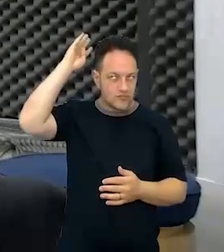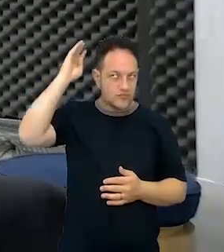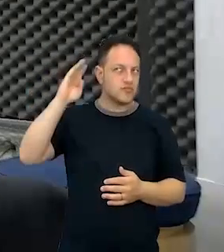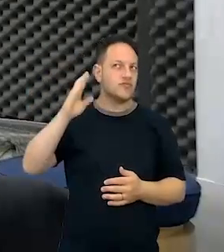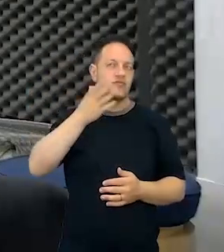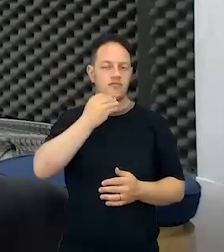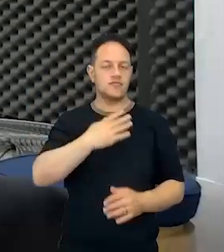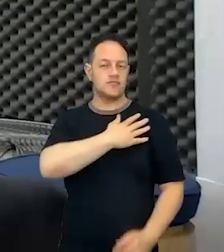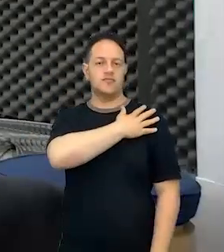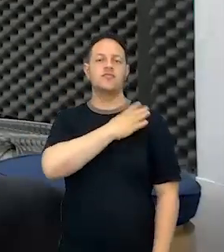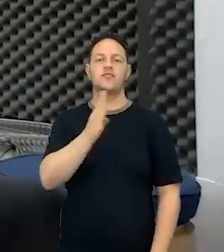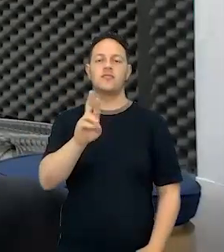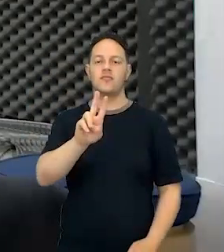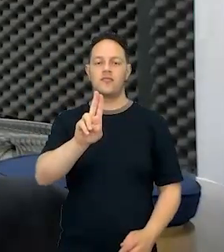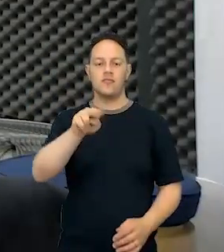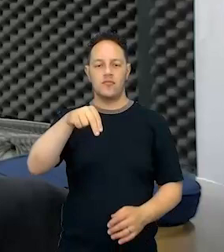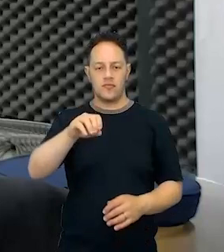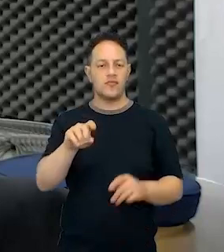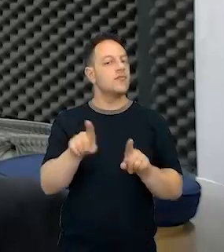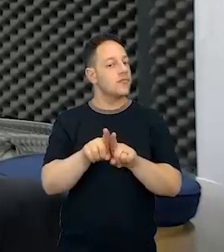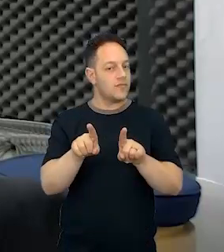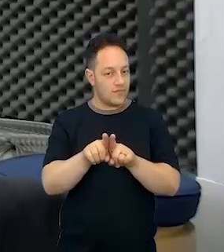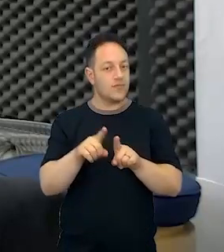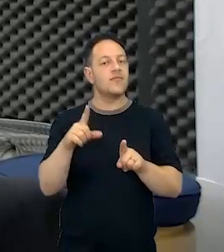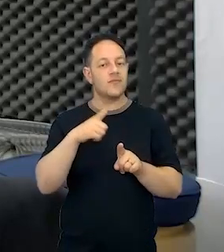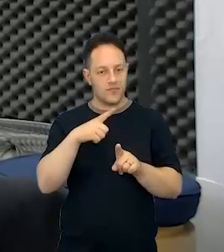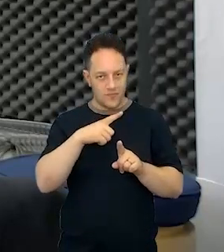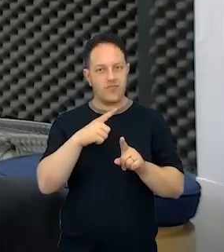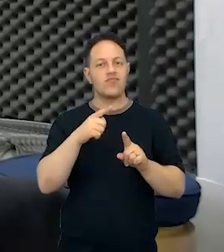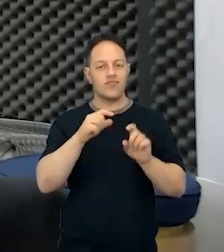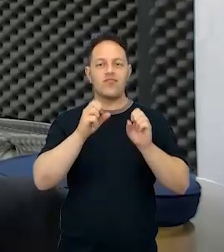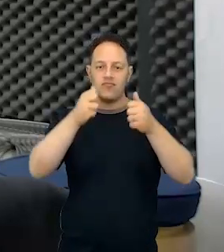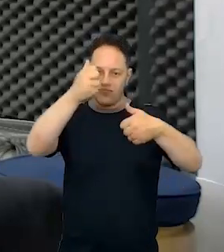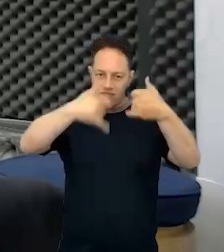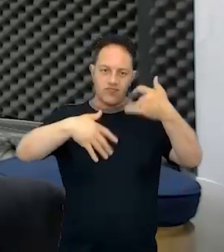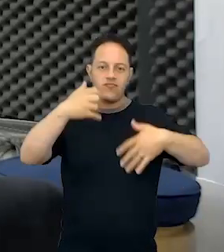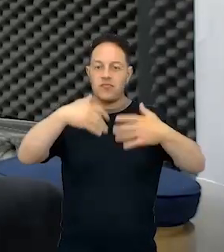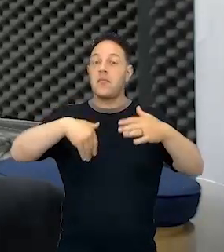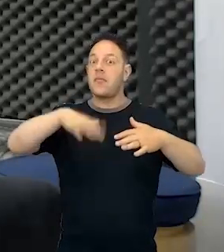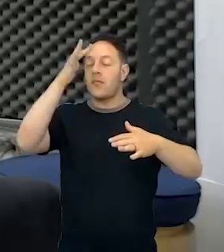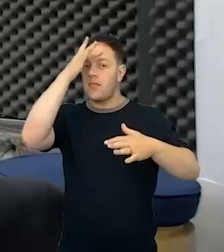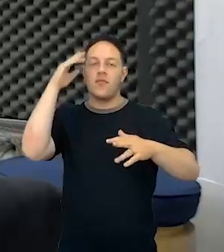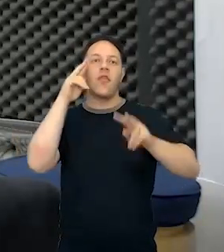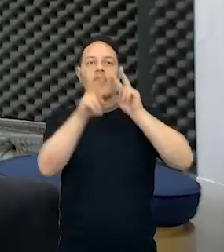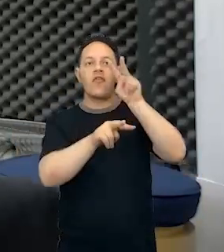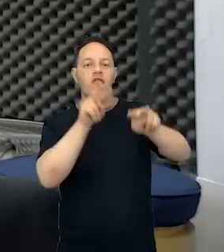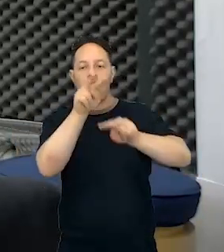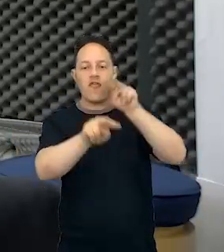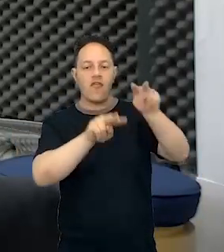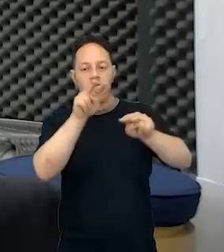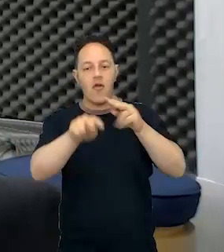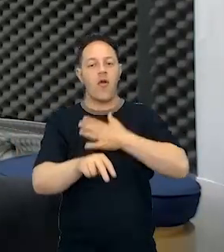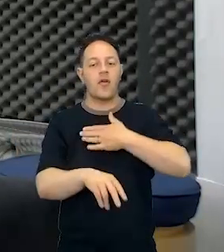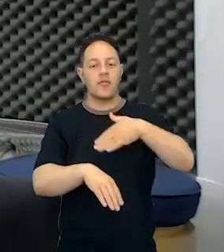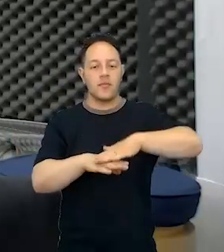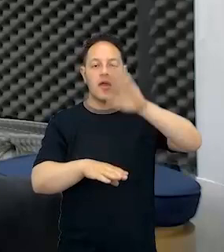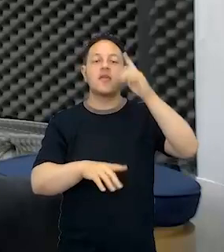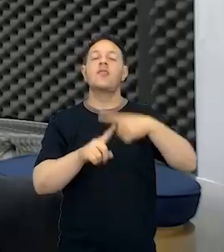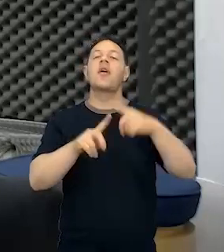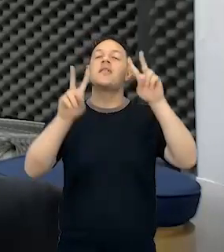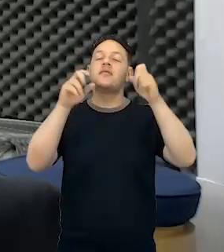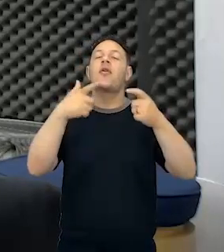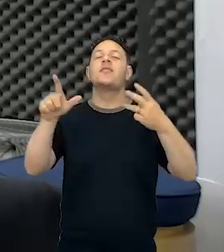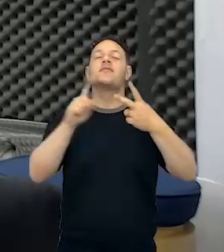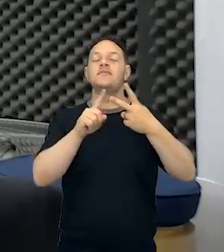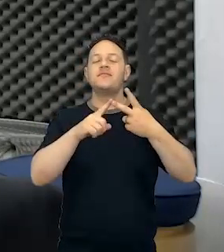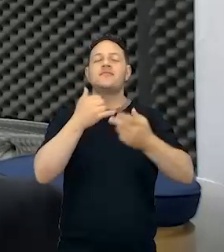Capitão Bruno, e é uma das nossas trilhas assim que tem maior visualização, juntamente com a trilha que nós desenvolvemos sobre drogas e violência